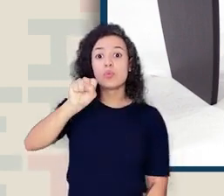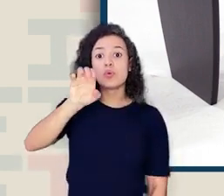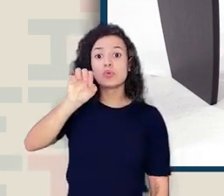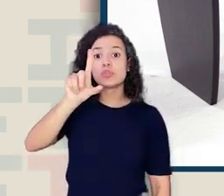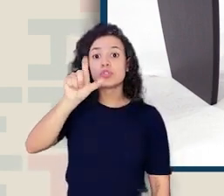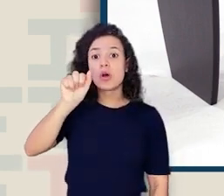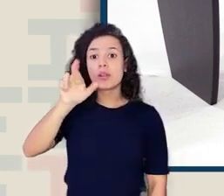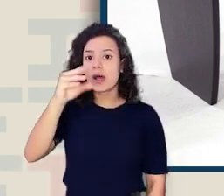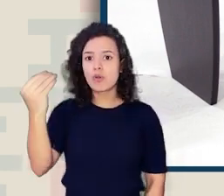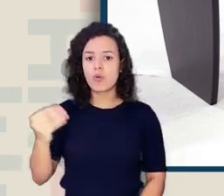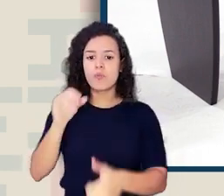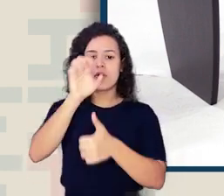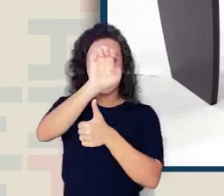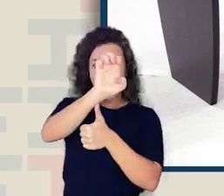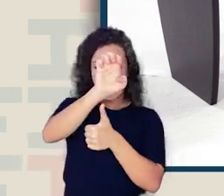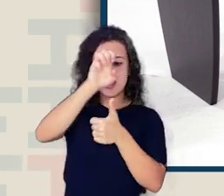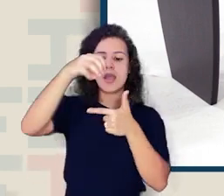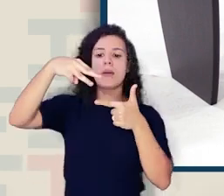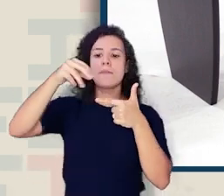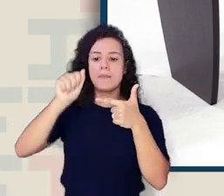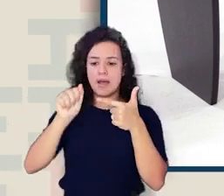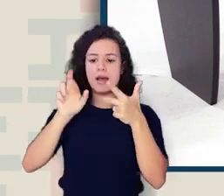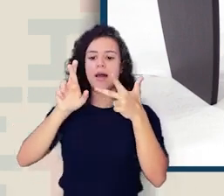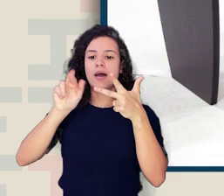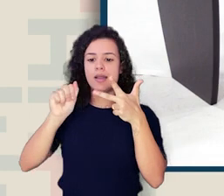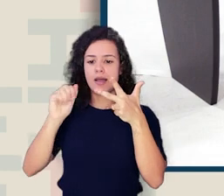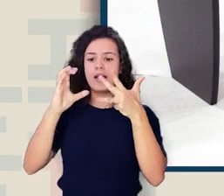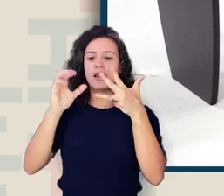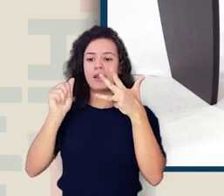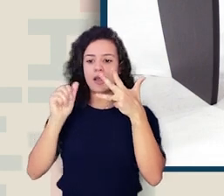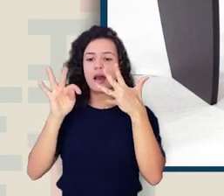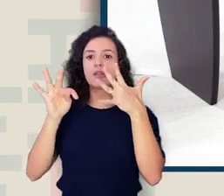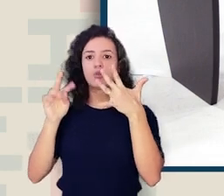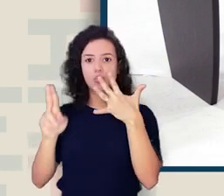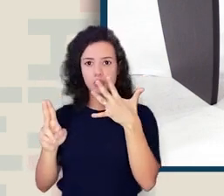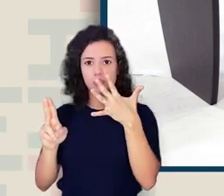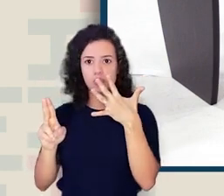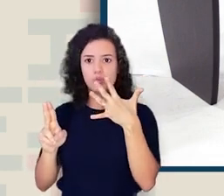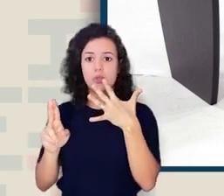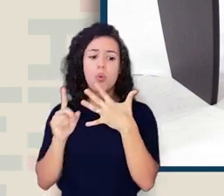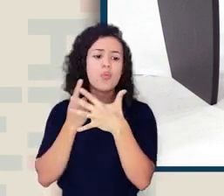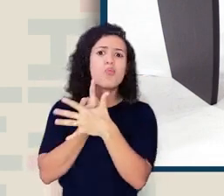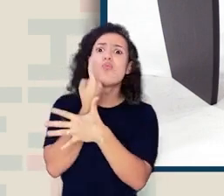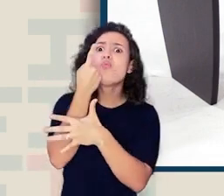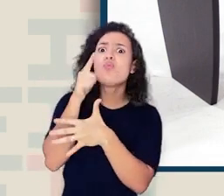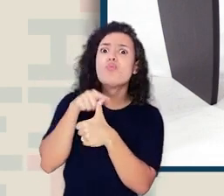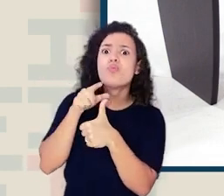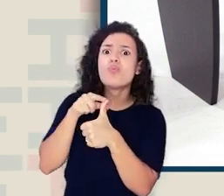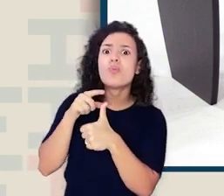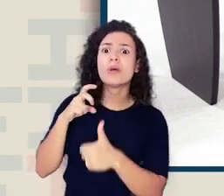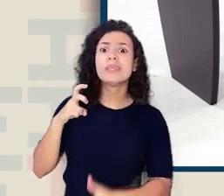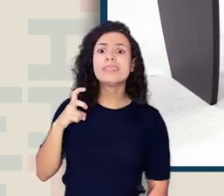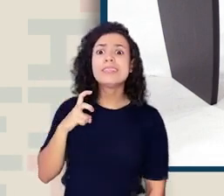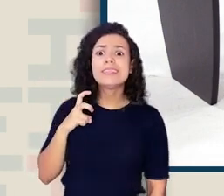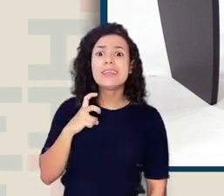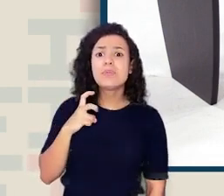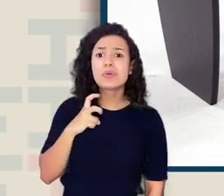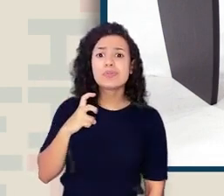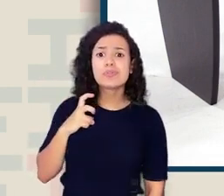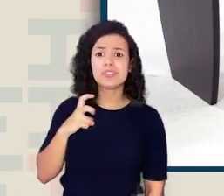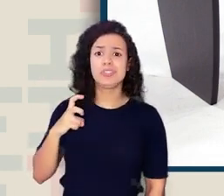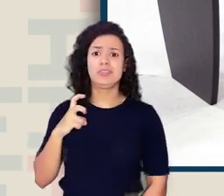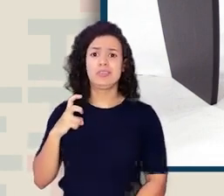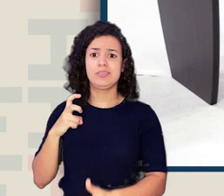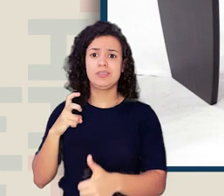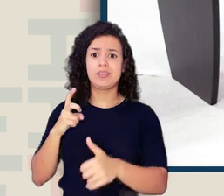solar, que vai ficar da seguinte forma. É maracatu. Uma célulazinha, uma